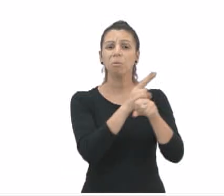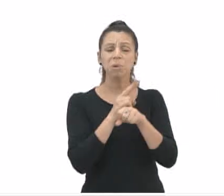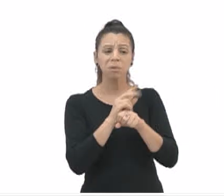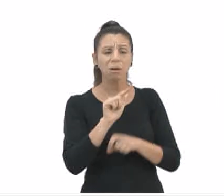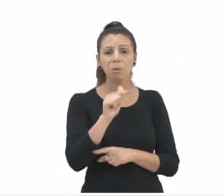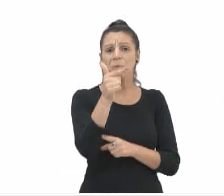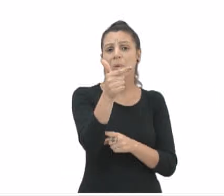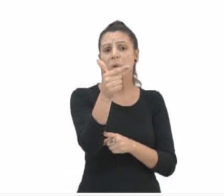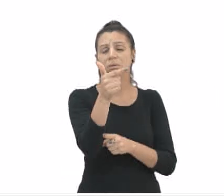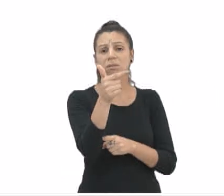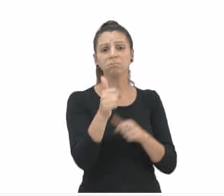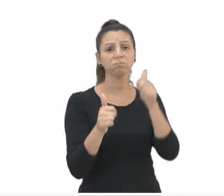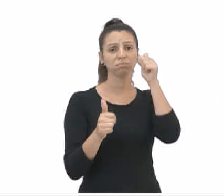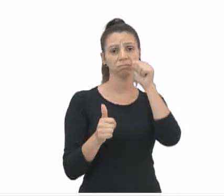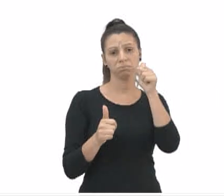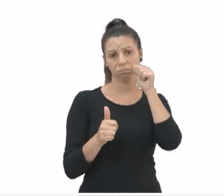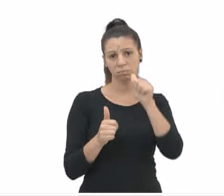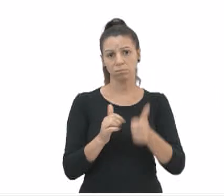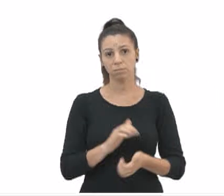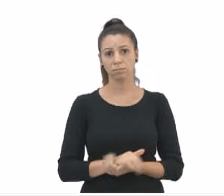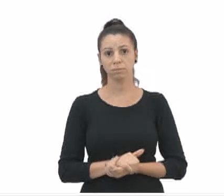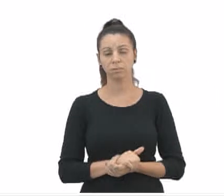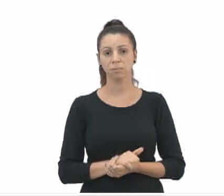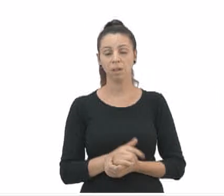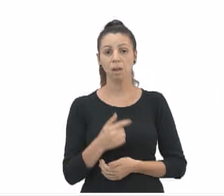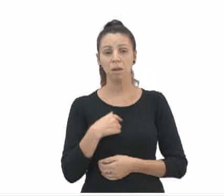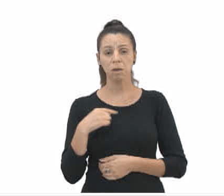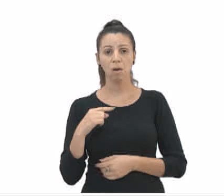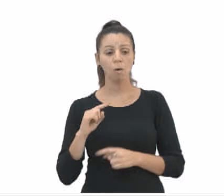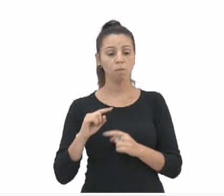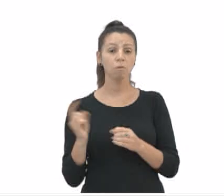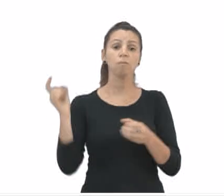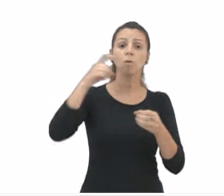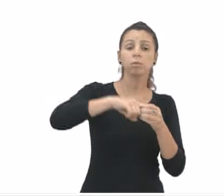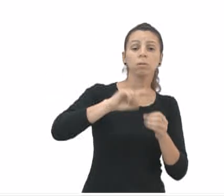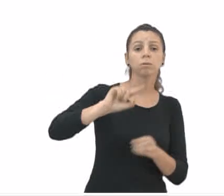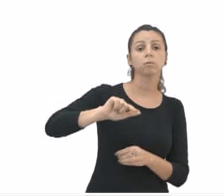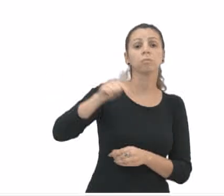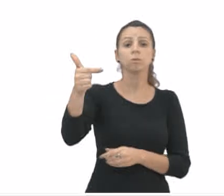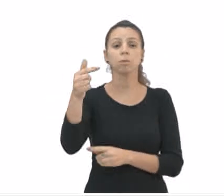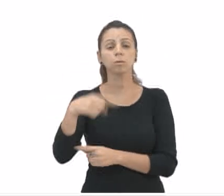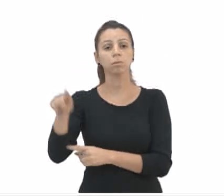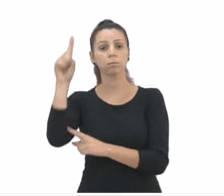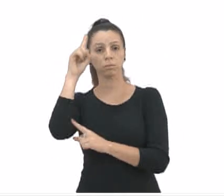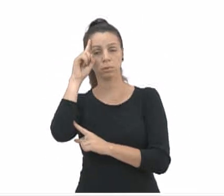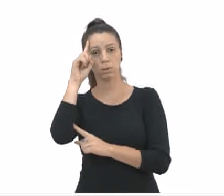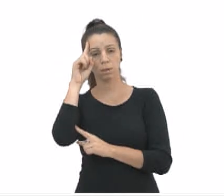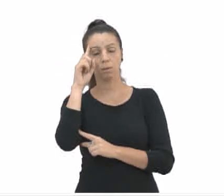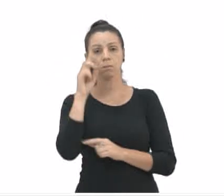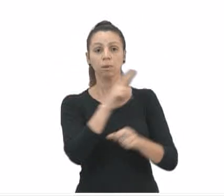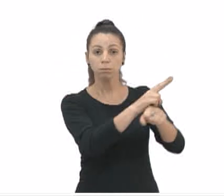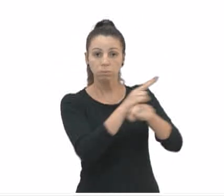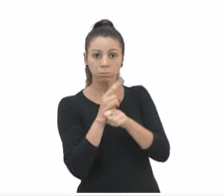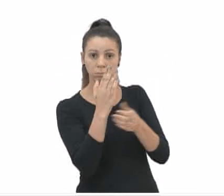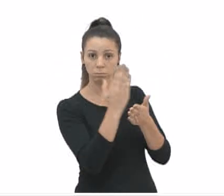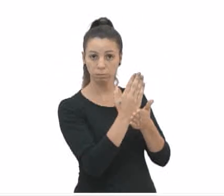livro a outra menina e que eu voltasse no dia seguinte para buscar.